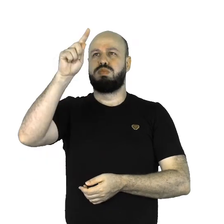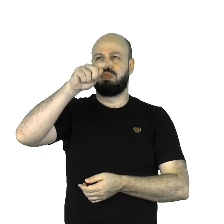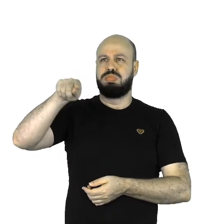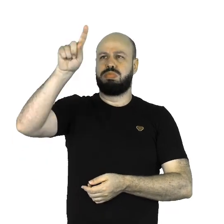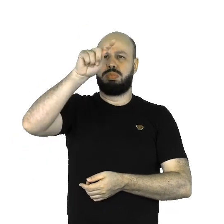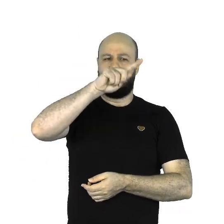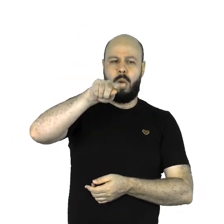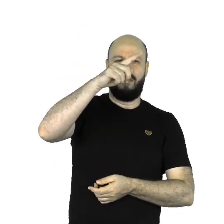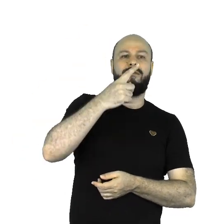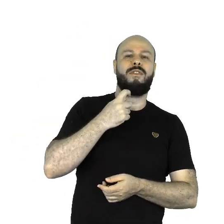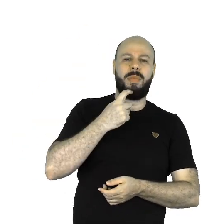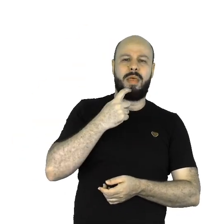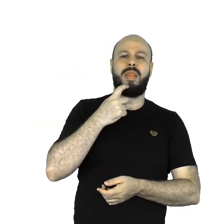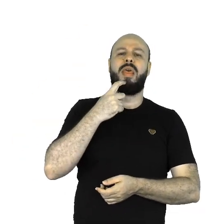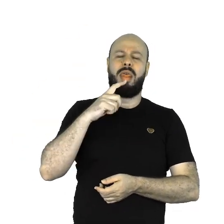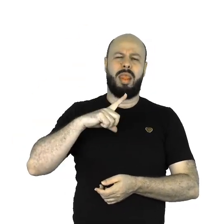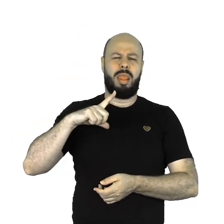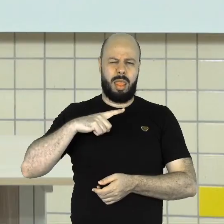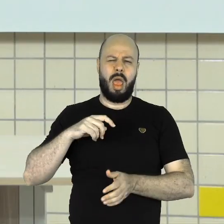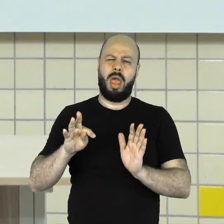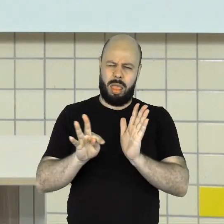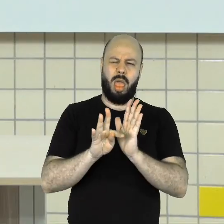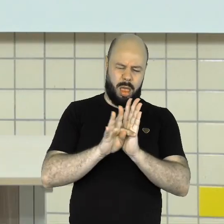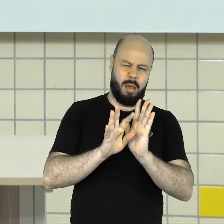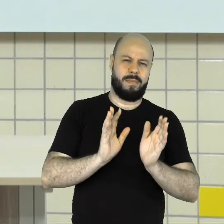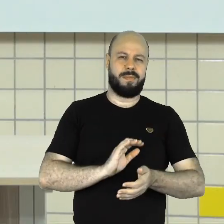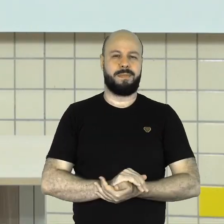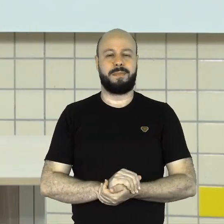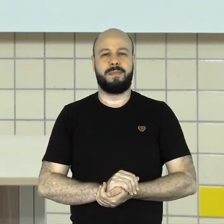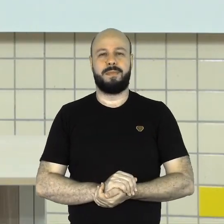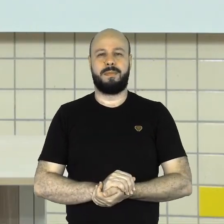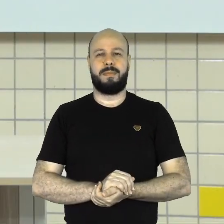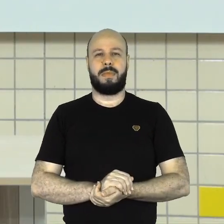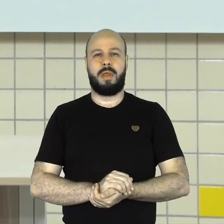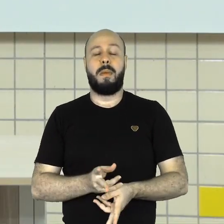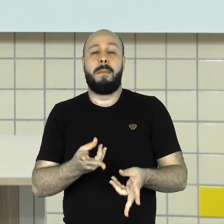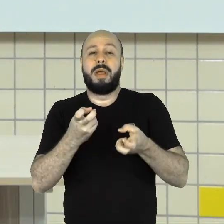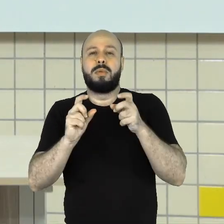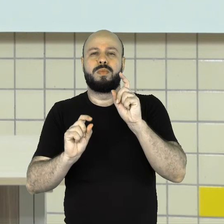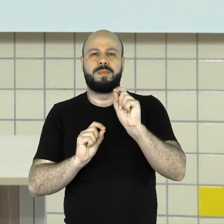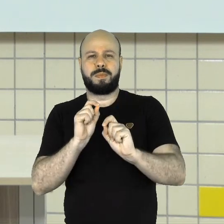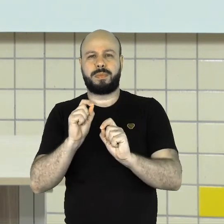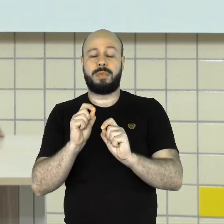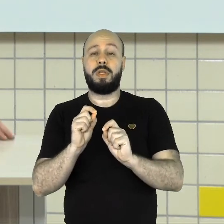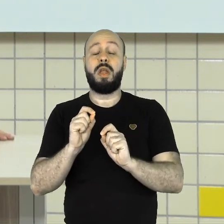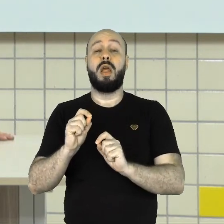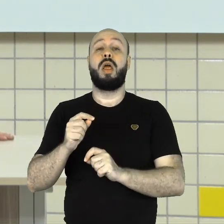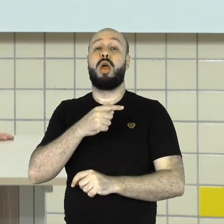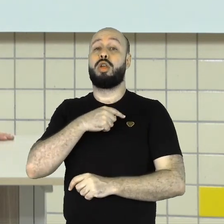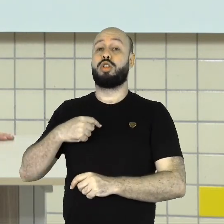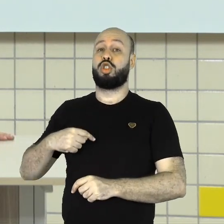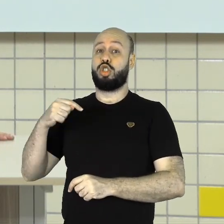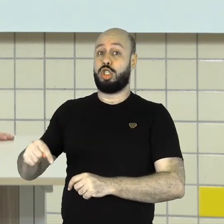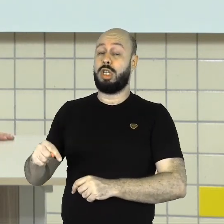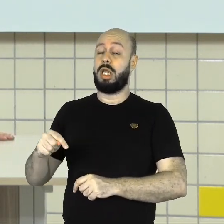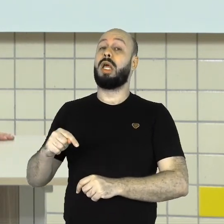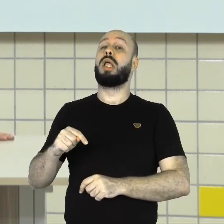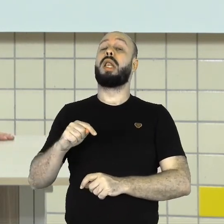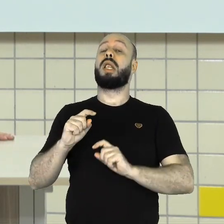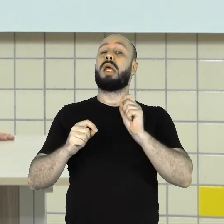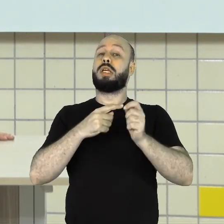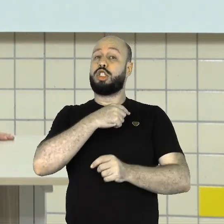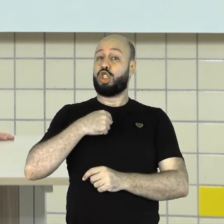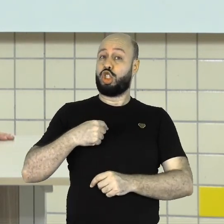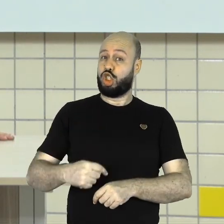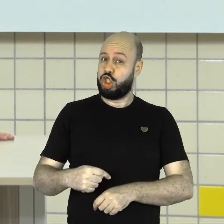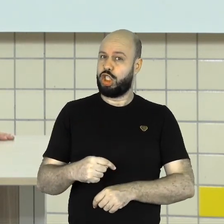círculos vermelhos, tá, pessoal? E observando, pessoal, a questão da China, lá no Sudeste Asiático, que eu trouxe para